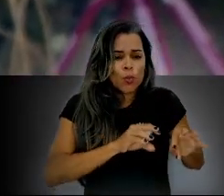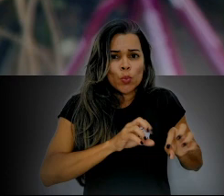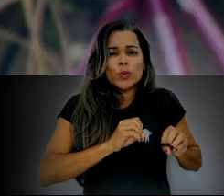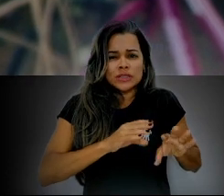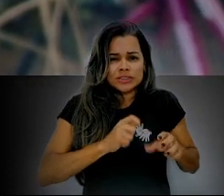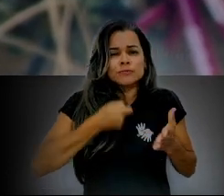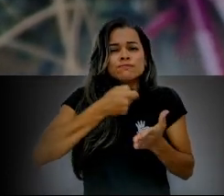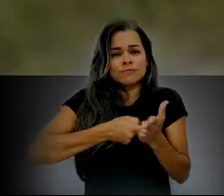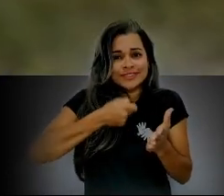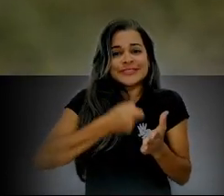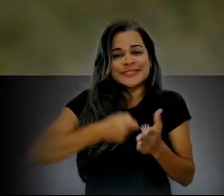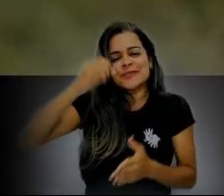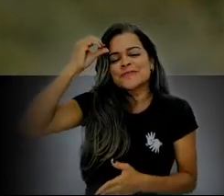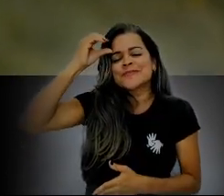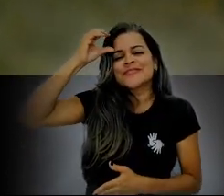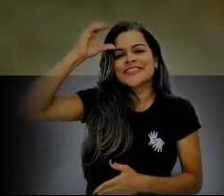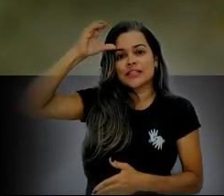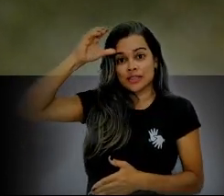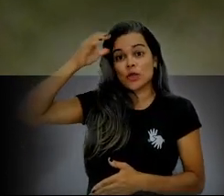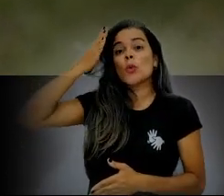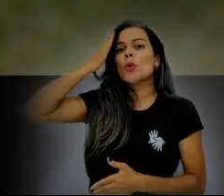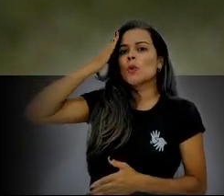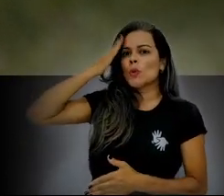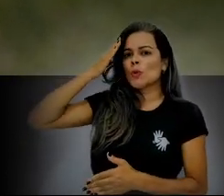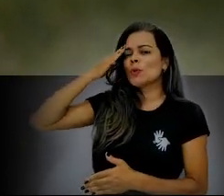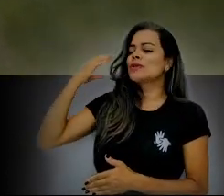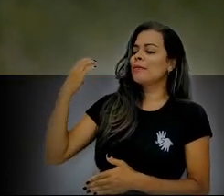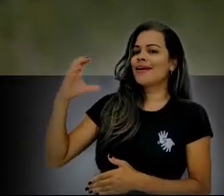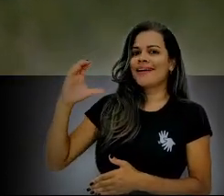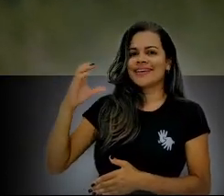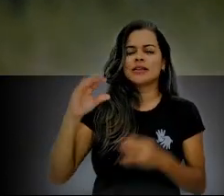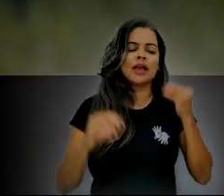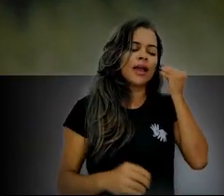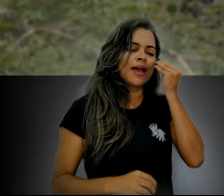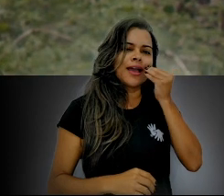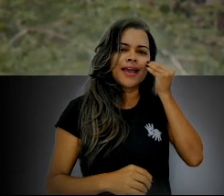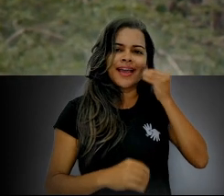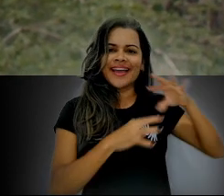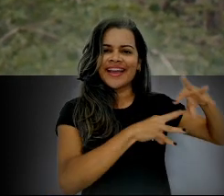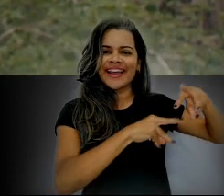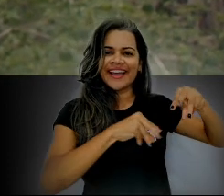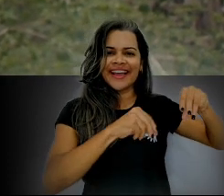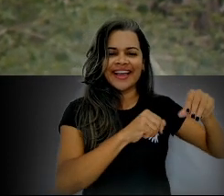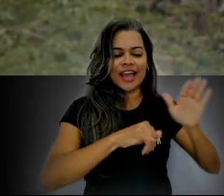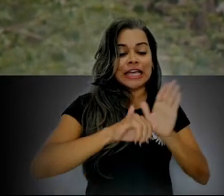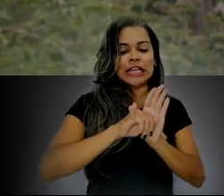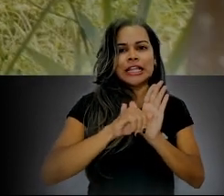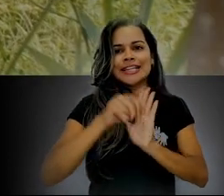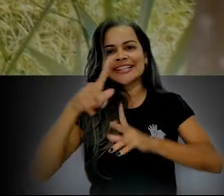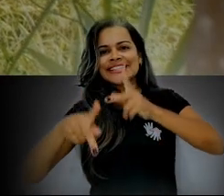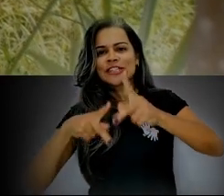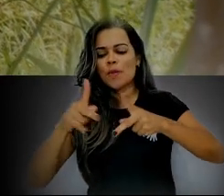educação que reivindica o conhecimento pleno aquele que une os saberes científicos as experiências da terra